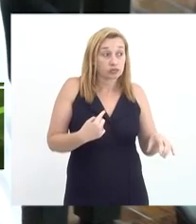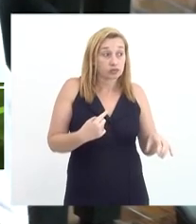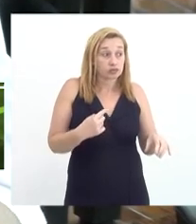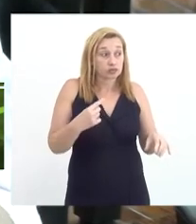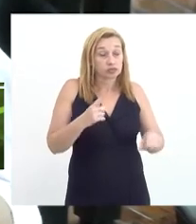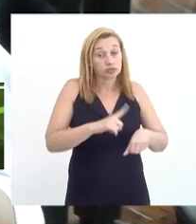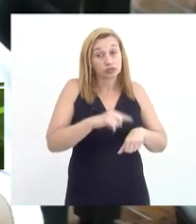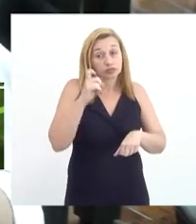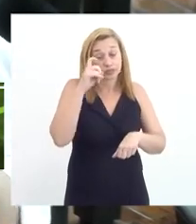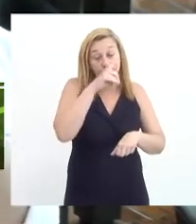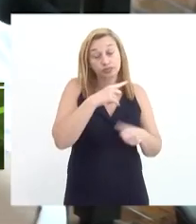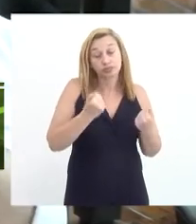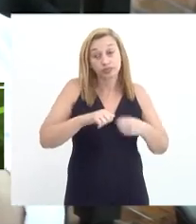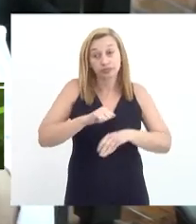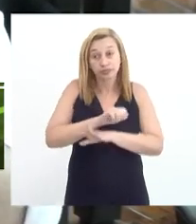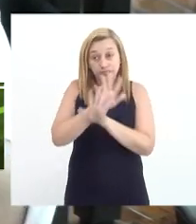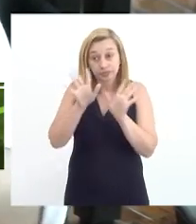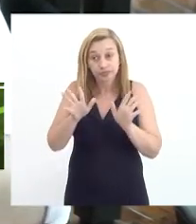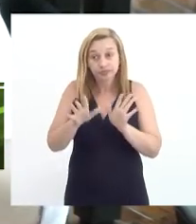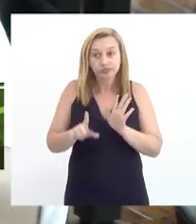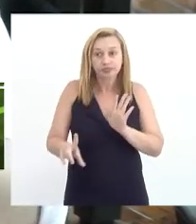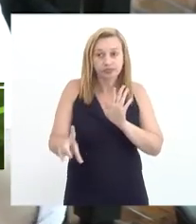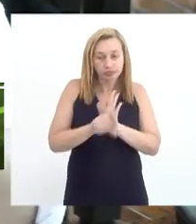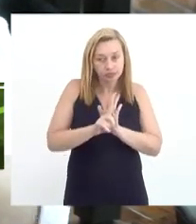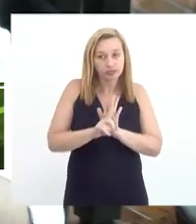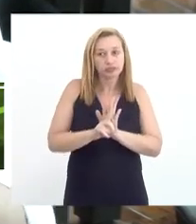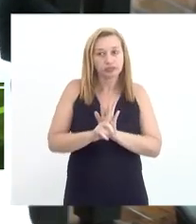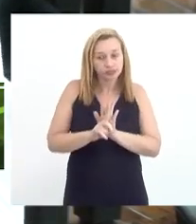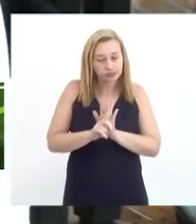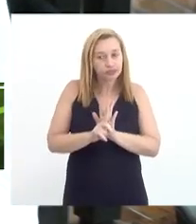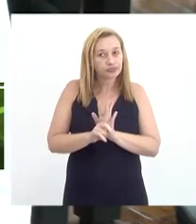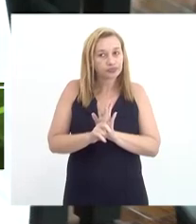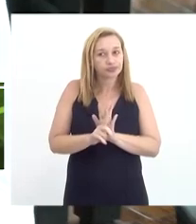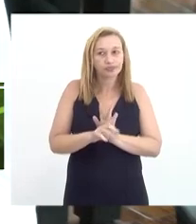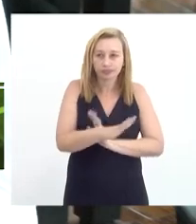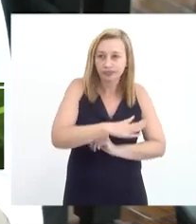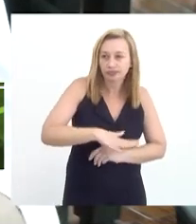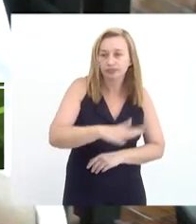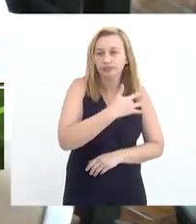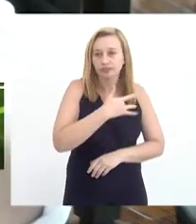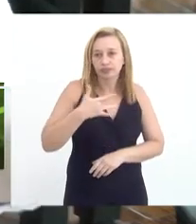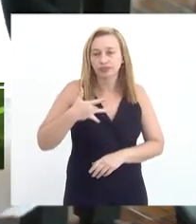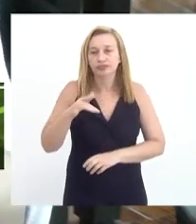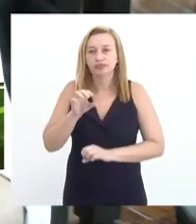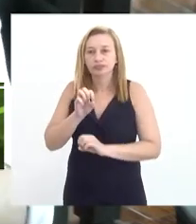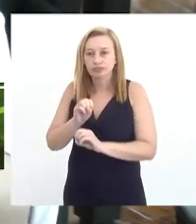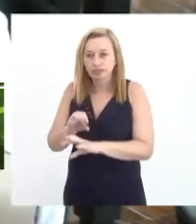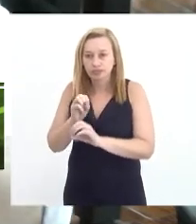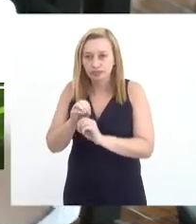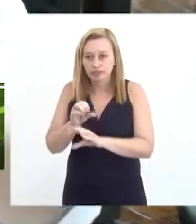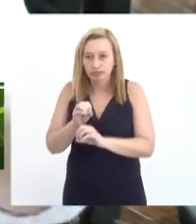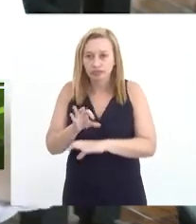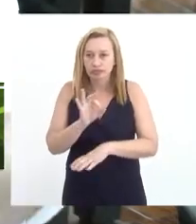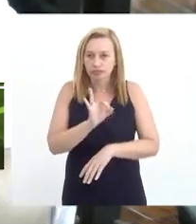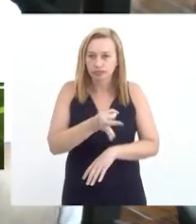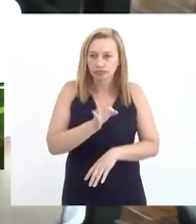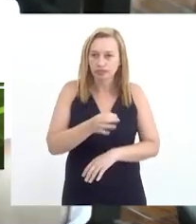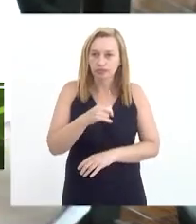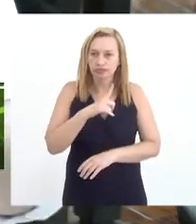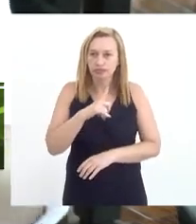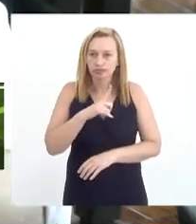Então tem que estar claro Para além Das vacâncias Que na área da saúde Na área da educação Que tem Constitucionalmente Um